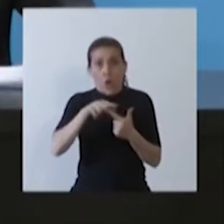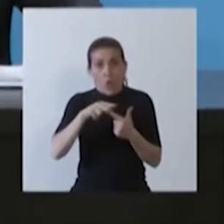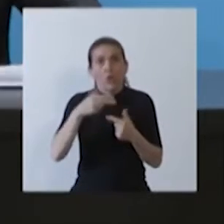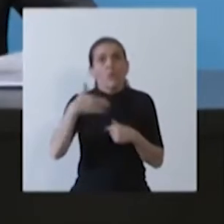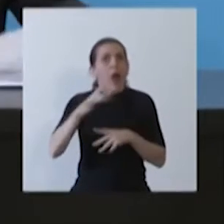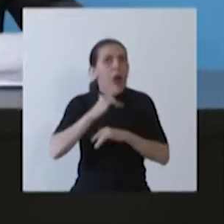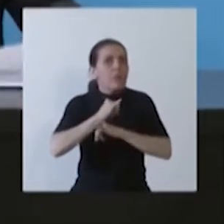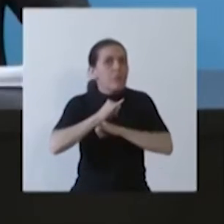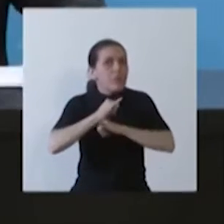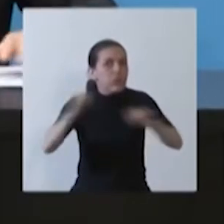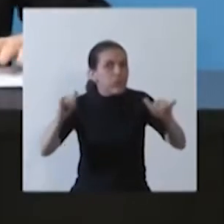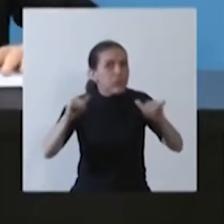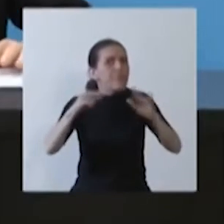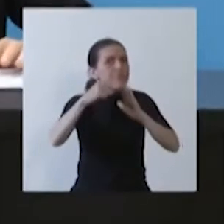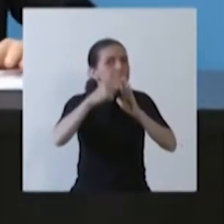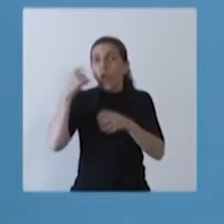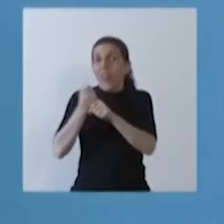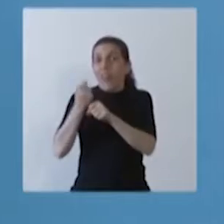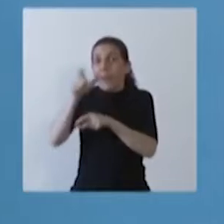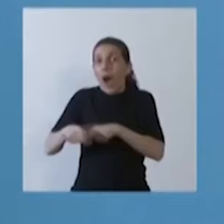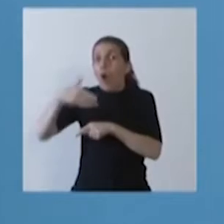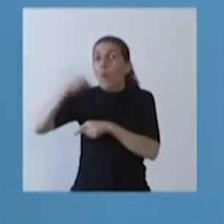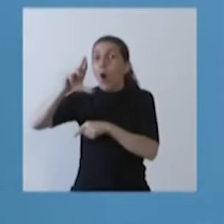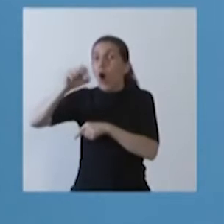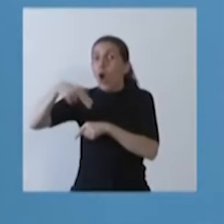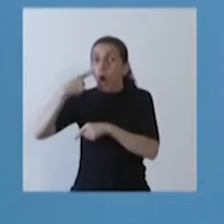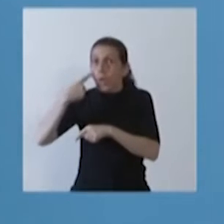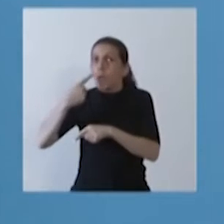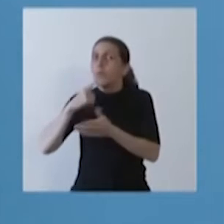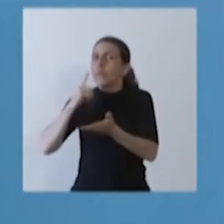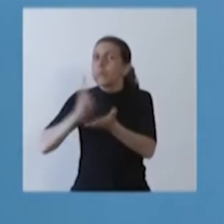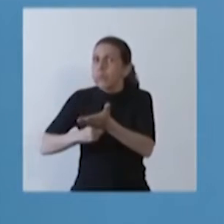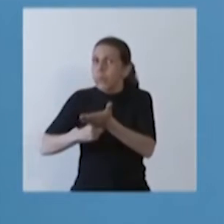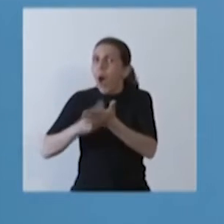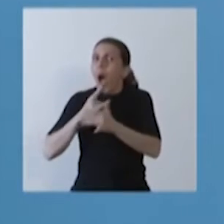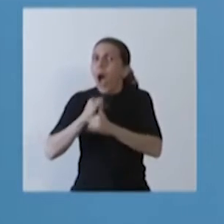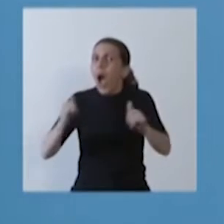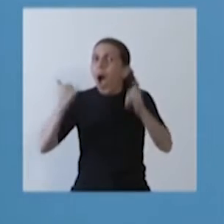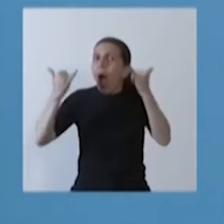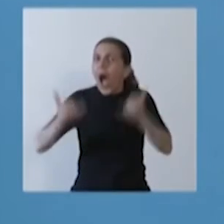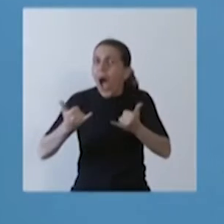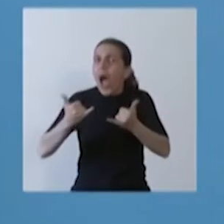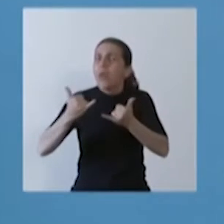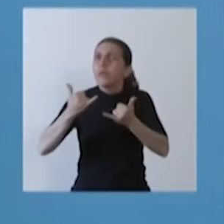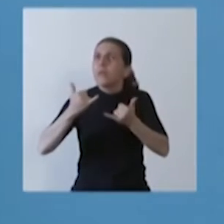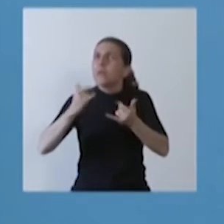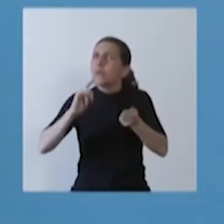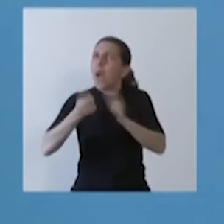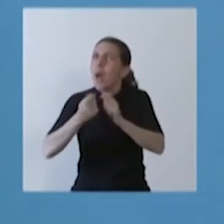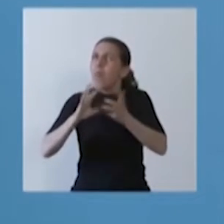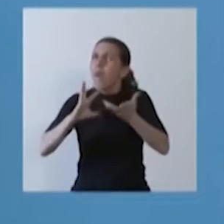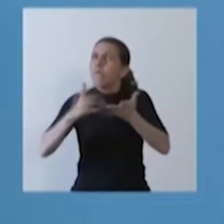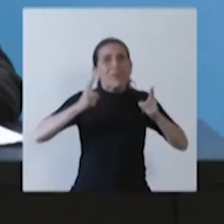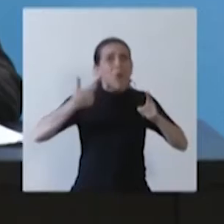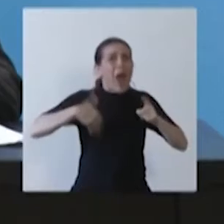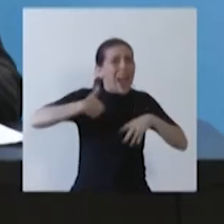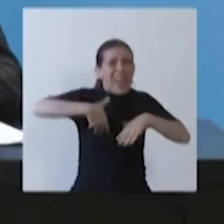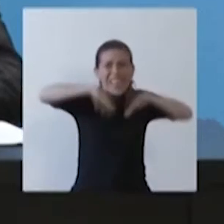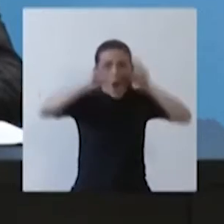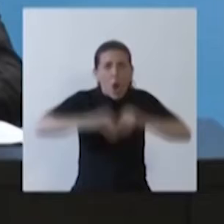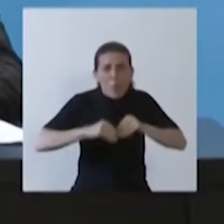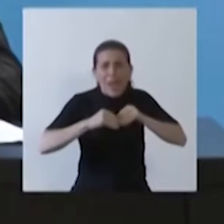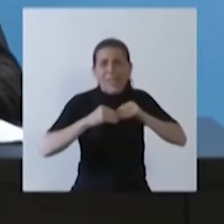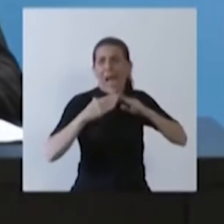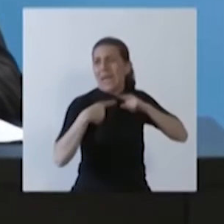pandemia do novo coronavírus também na esfera econômica o governo anunciou um pacote que inclui uma injeção